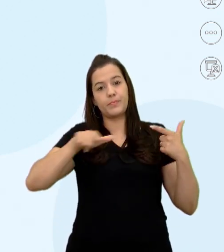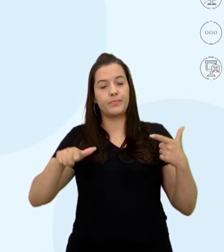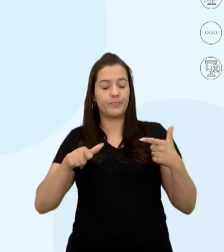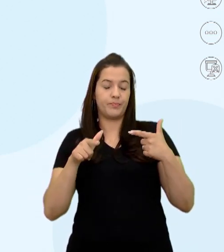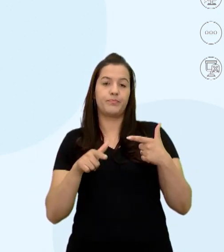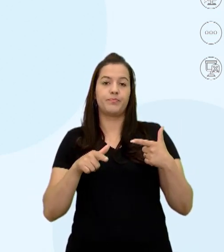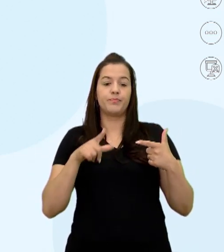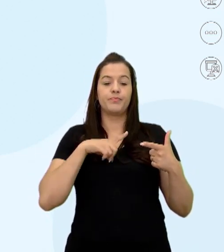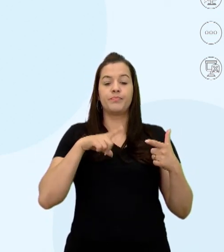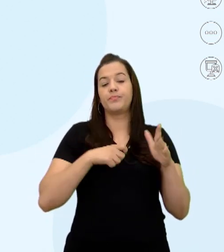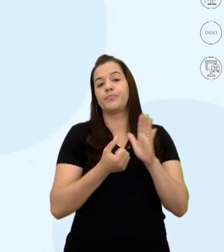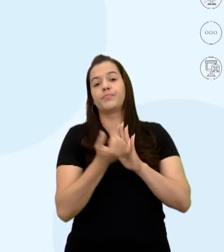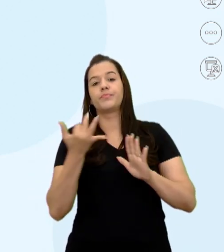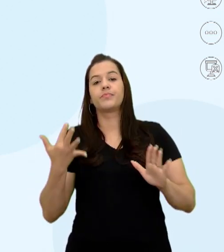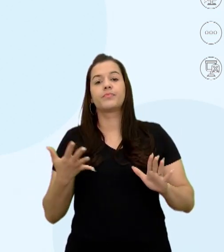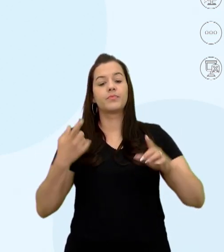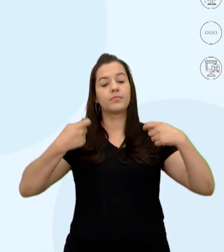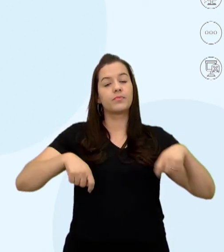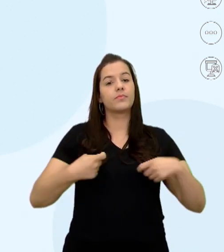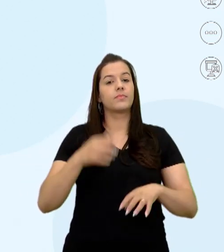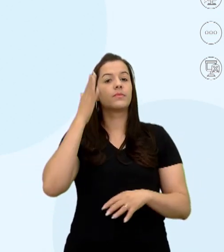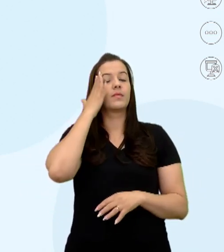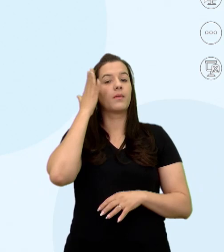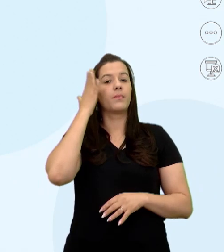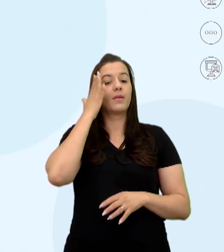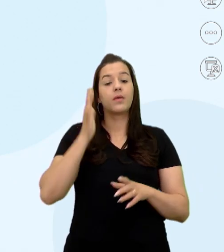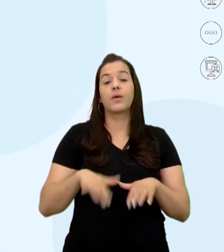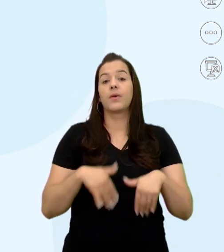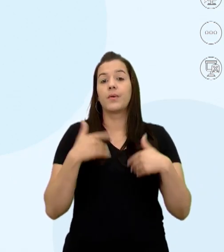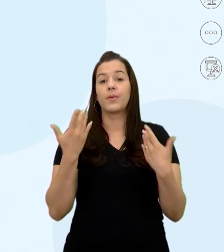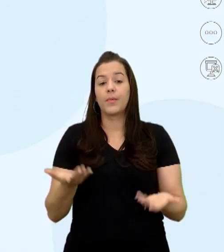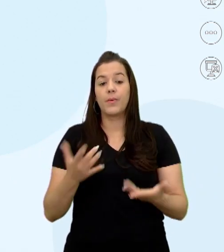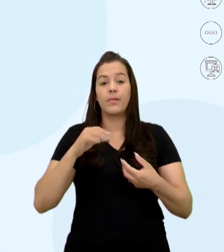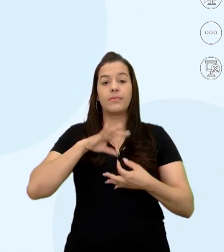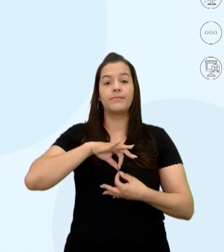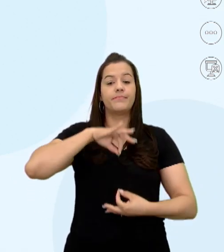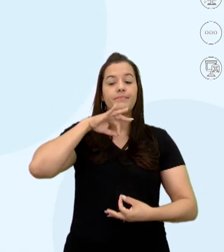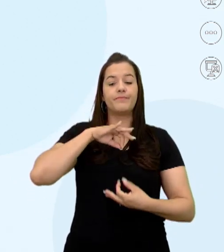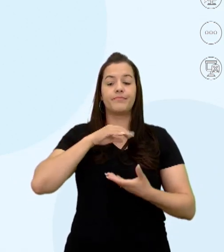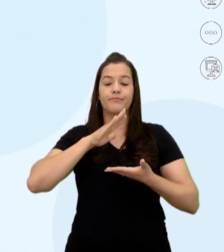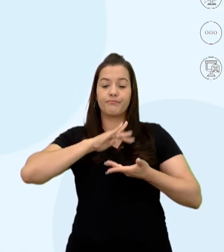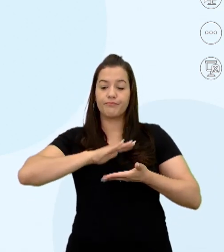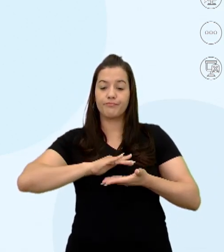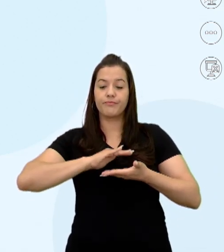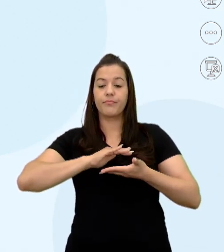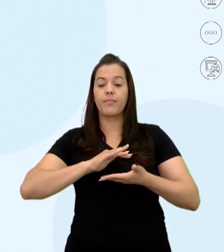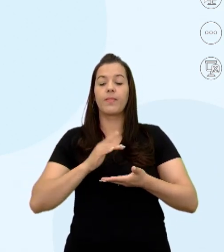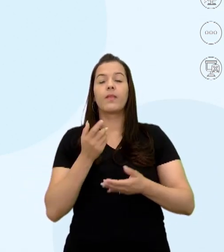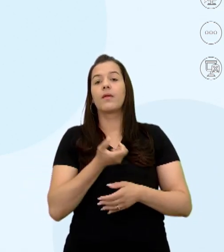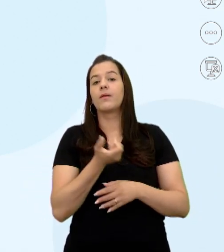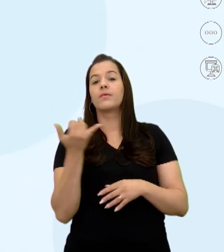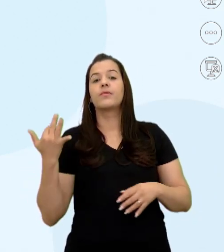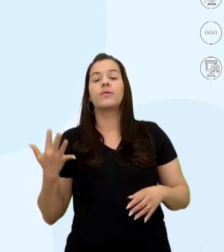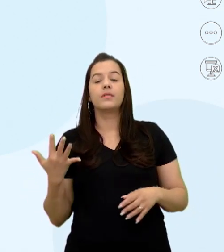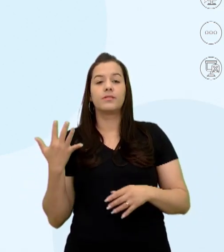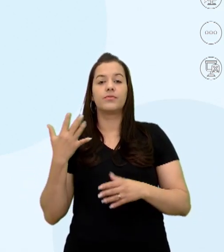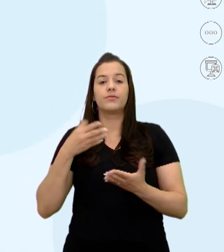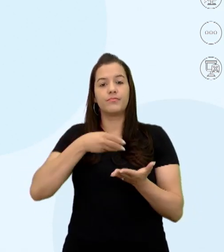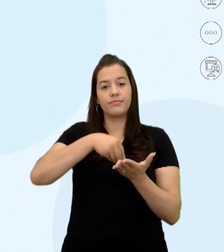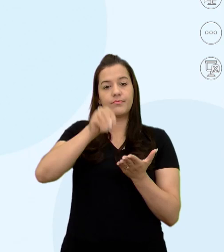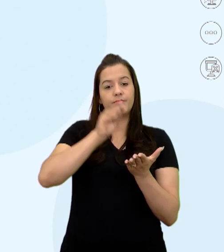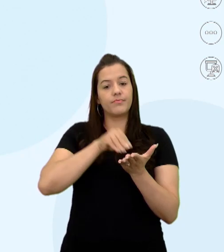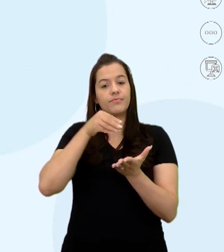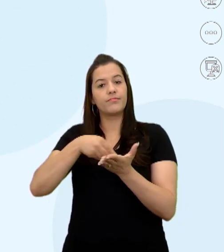total de cartas. Perceba que a gente precisa saber qual é o tamanho do conjunto, né? Qual é a quantidade